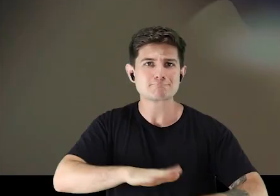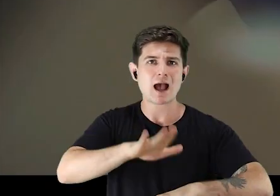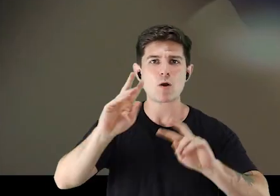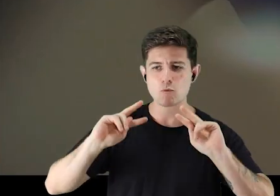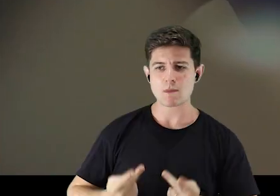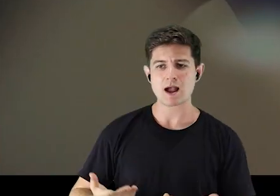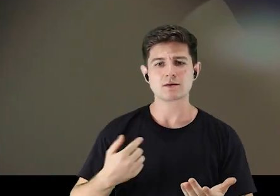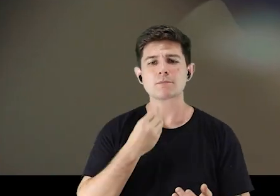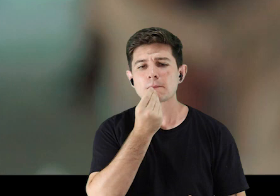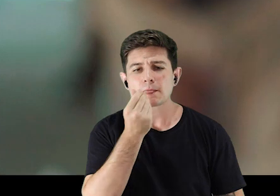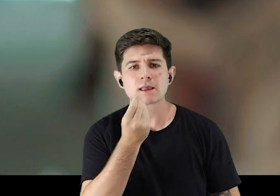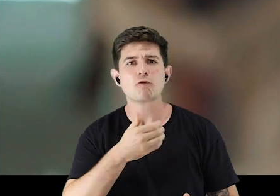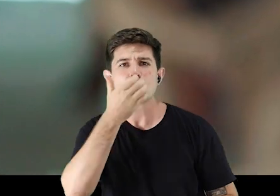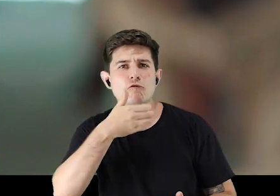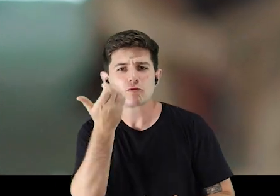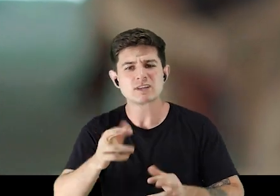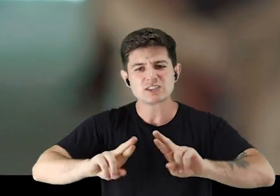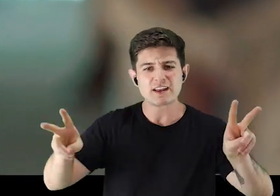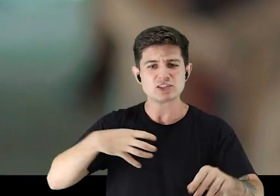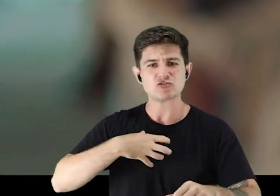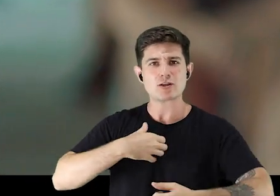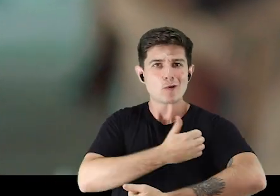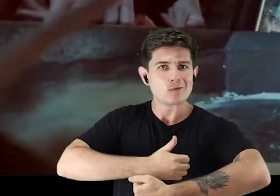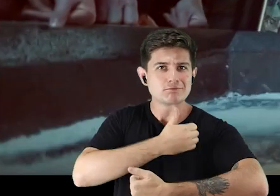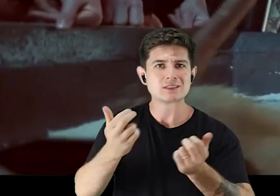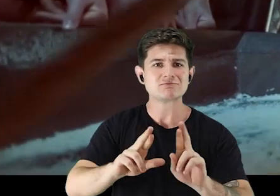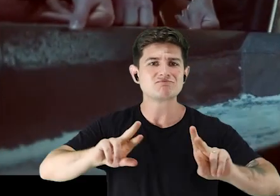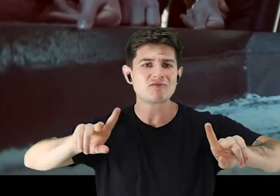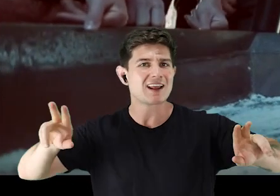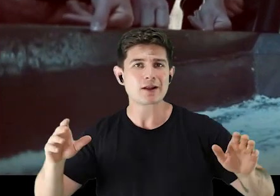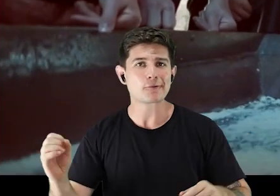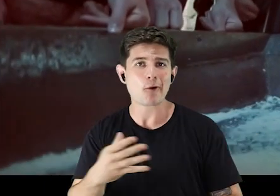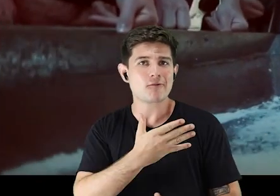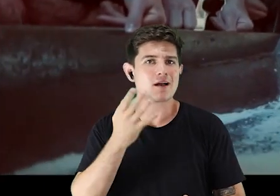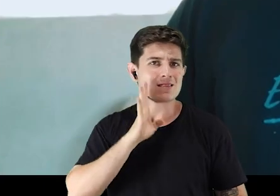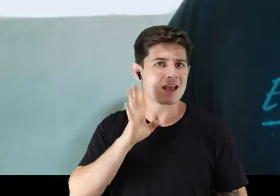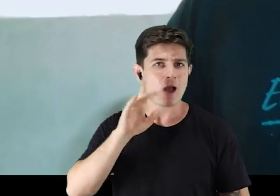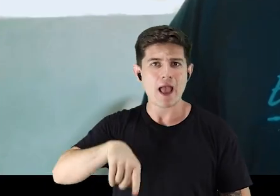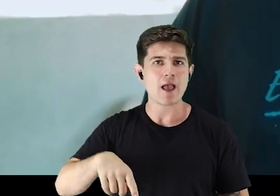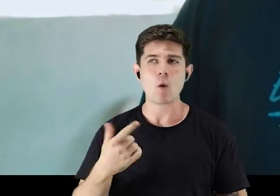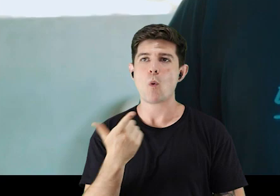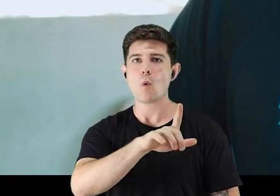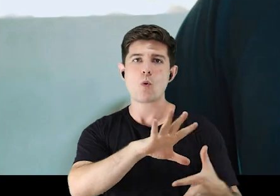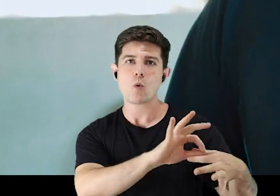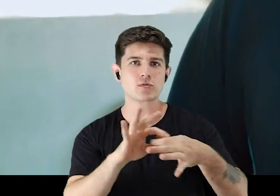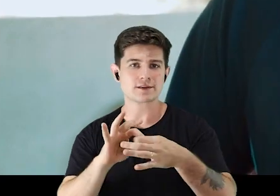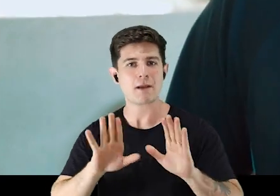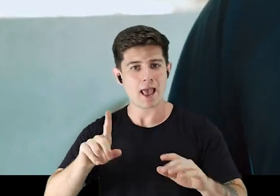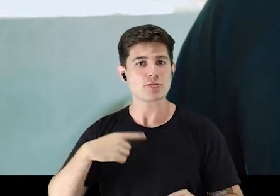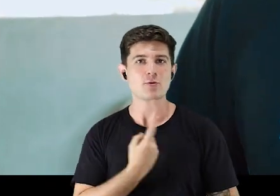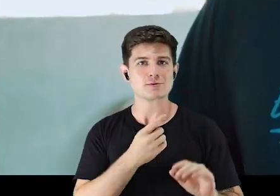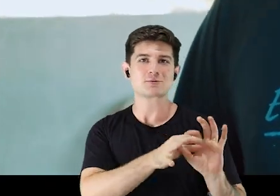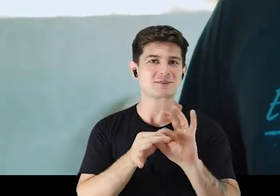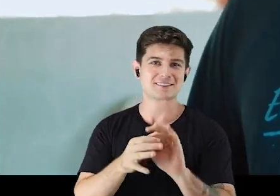Brasil mais humano, provar coisas diferentes, frutas, técnicas de culinária. É tudo muito legal, você conhece uma